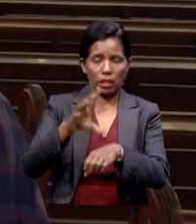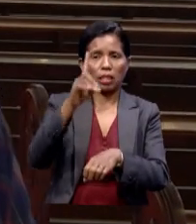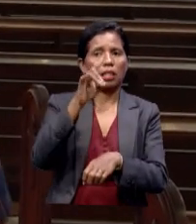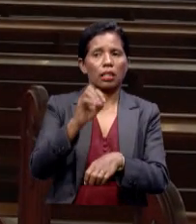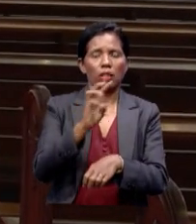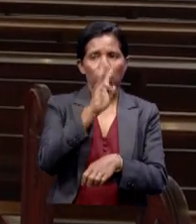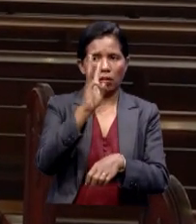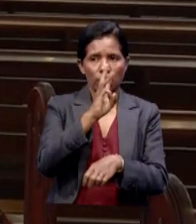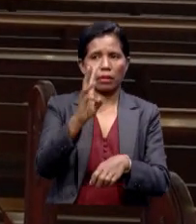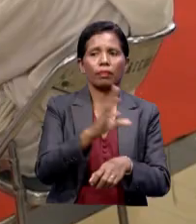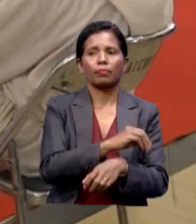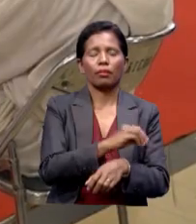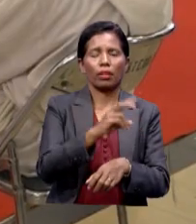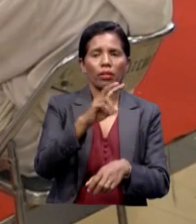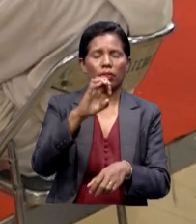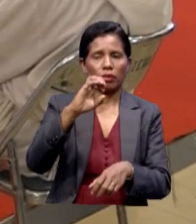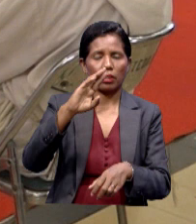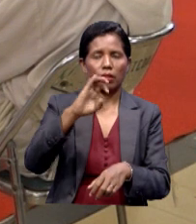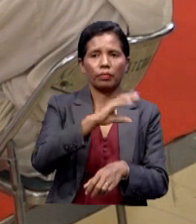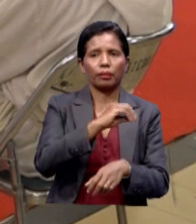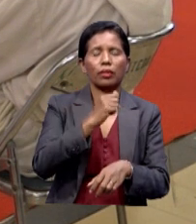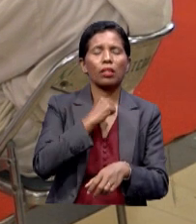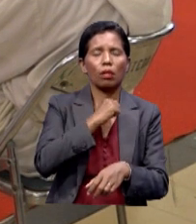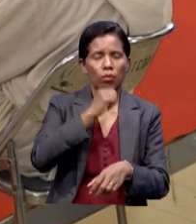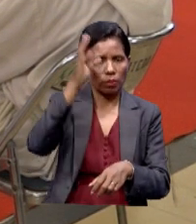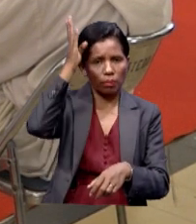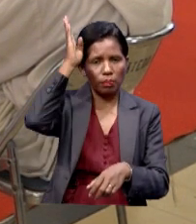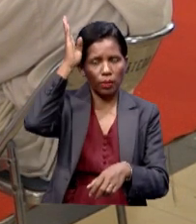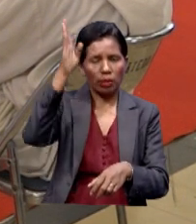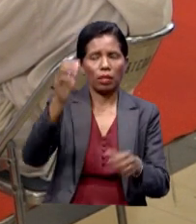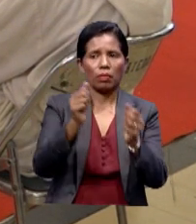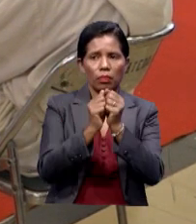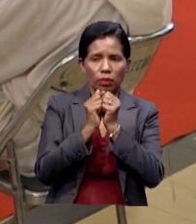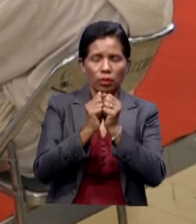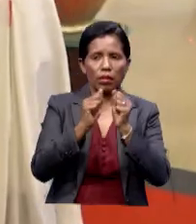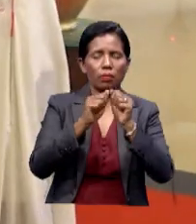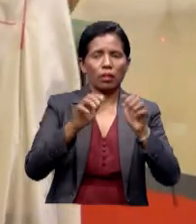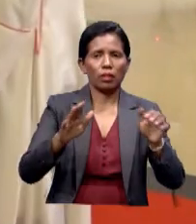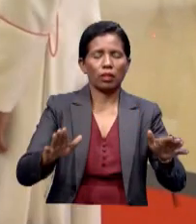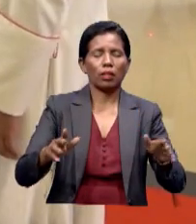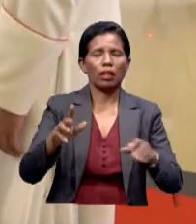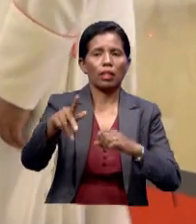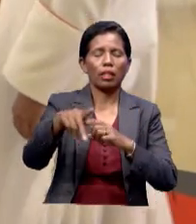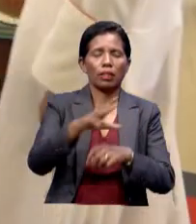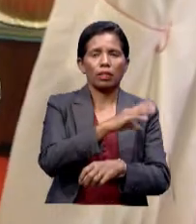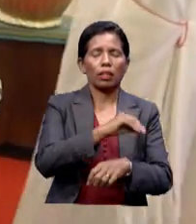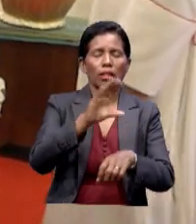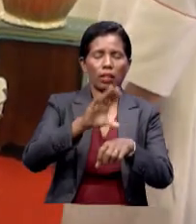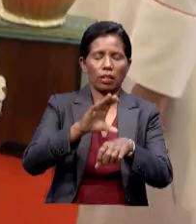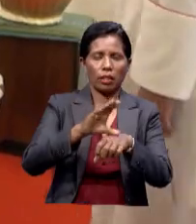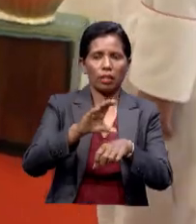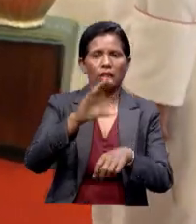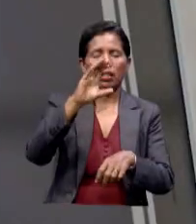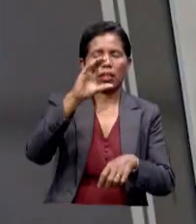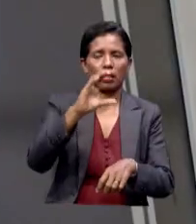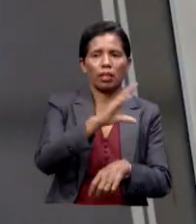Quartanem. Dom Virgílio Cardeal do Carmo da Silva, SDB, acompanha José Administrador Paróquia Catedral, Leandro Maria